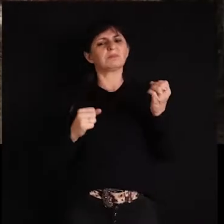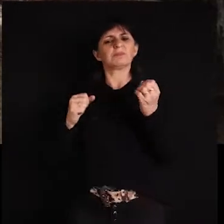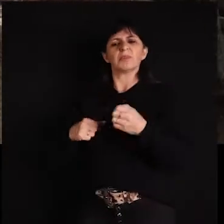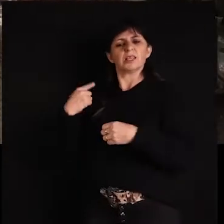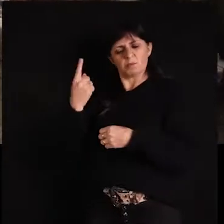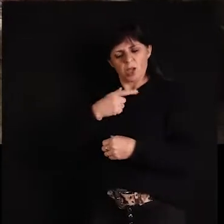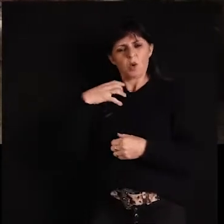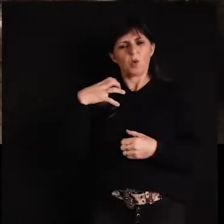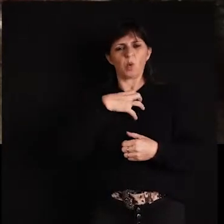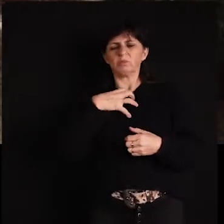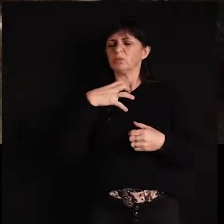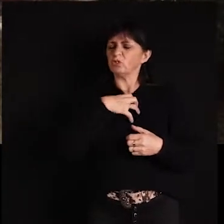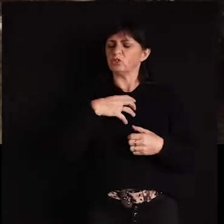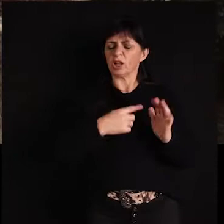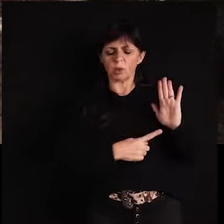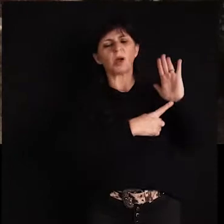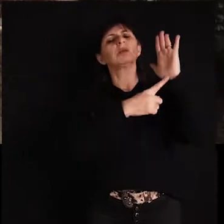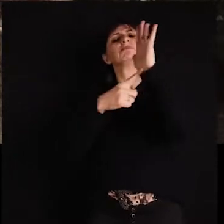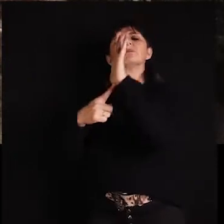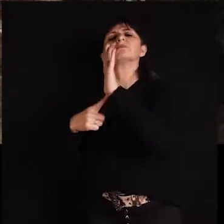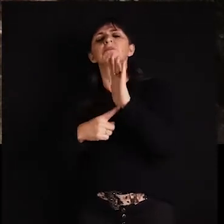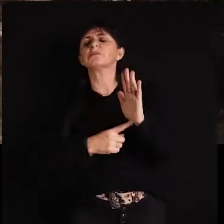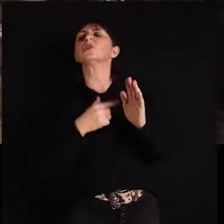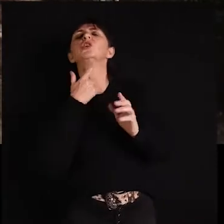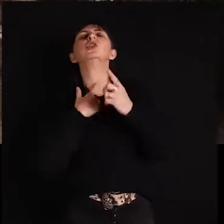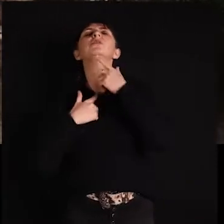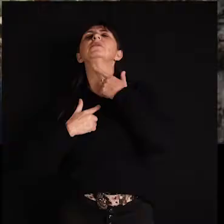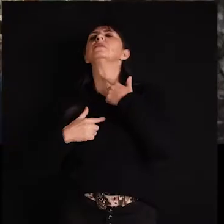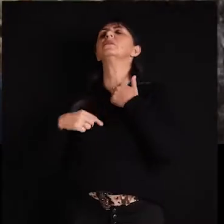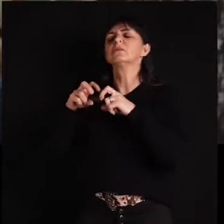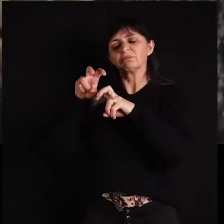São partes do meu retrato, capão de mato, vargem e